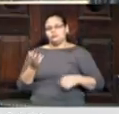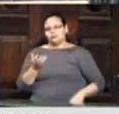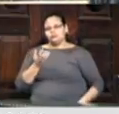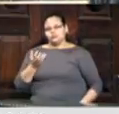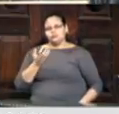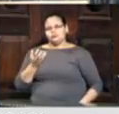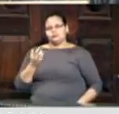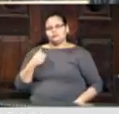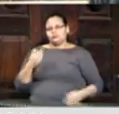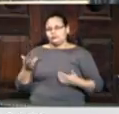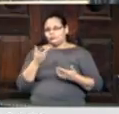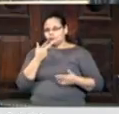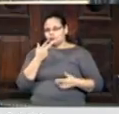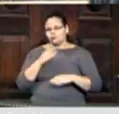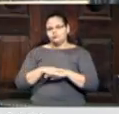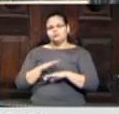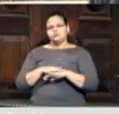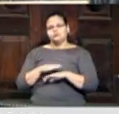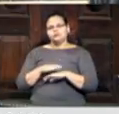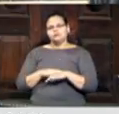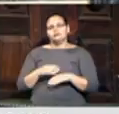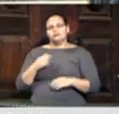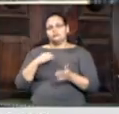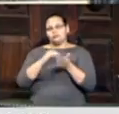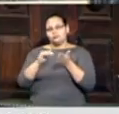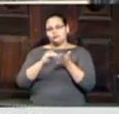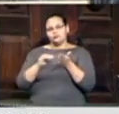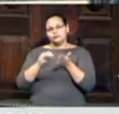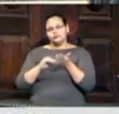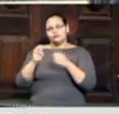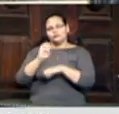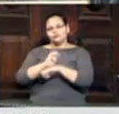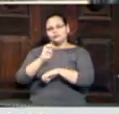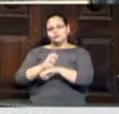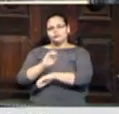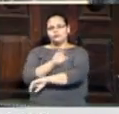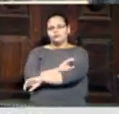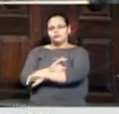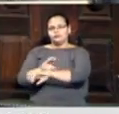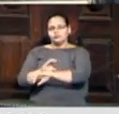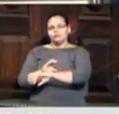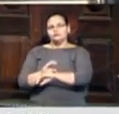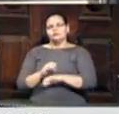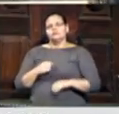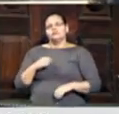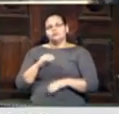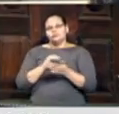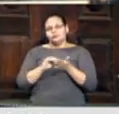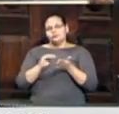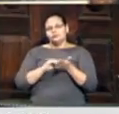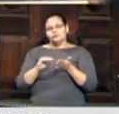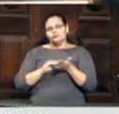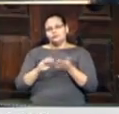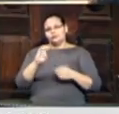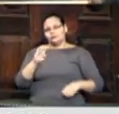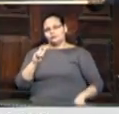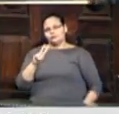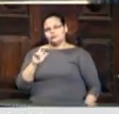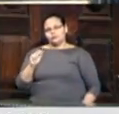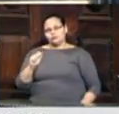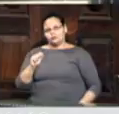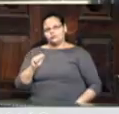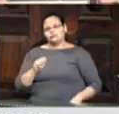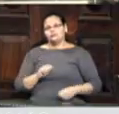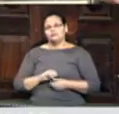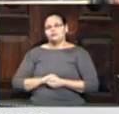a seguir passar a palavra à querida secretária de Estado de Cultura, a minha secretária Eva Dori Rosenthal.